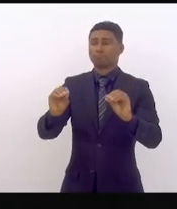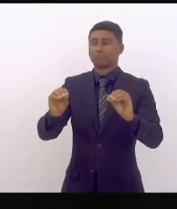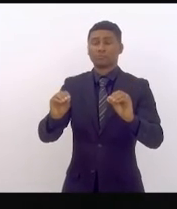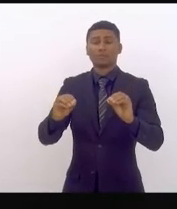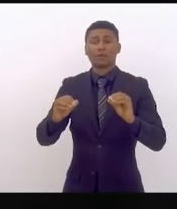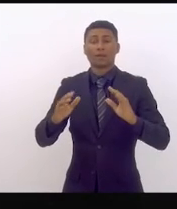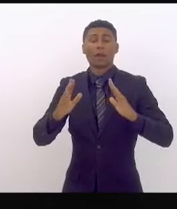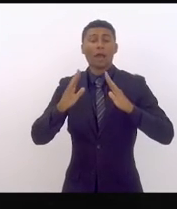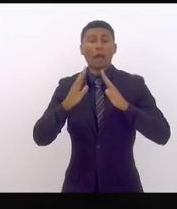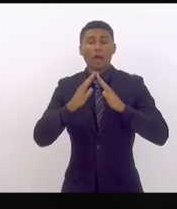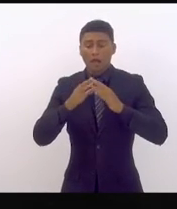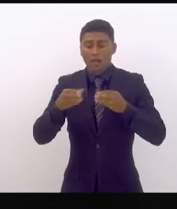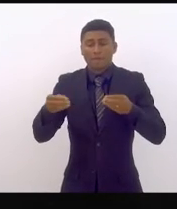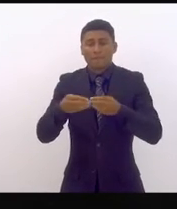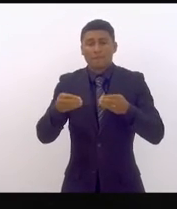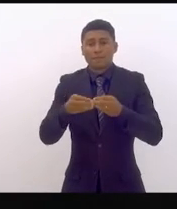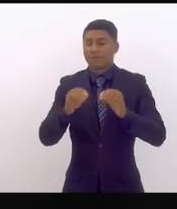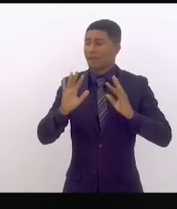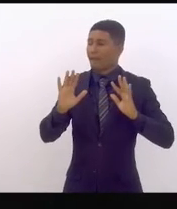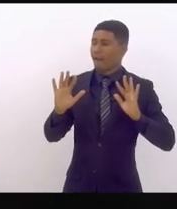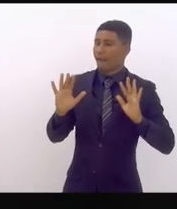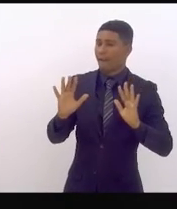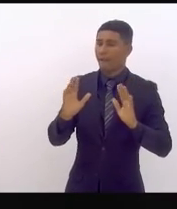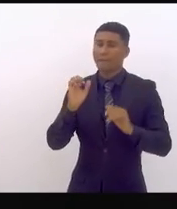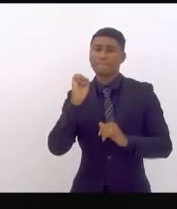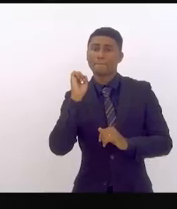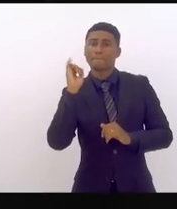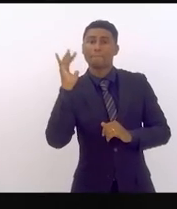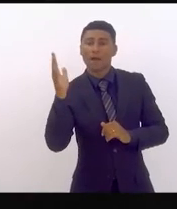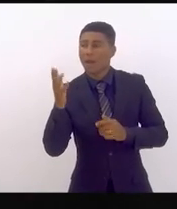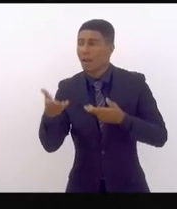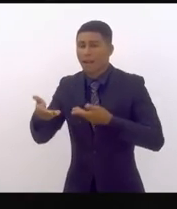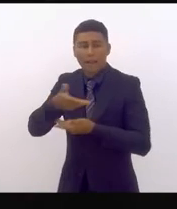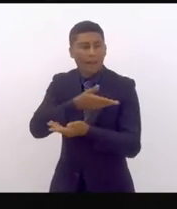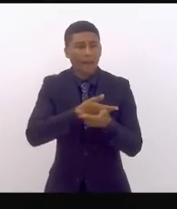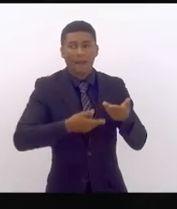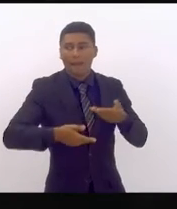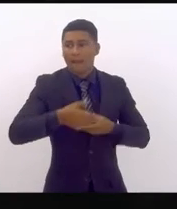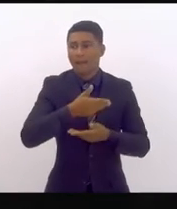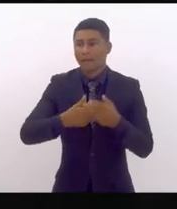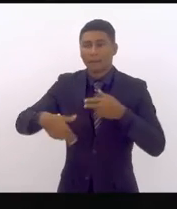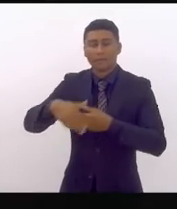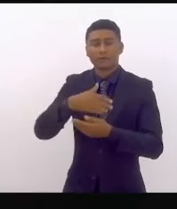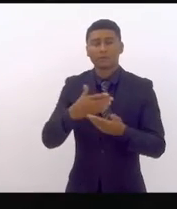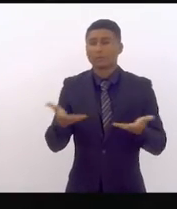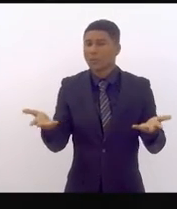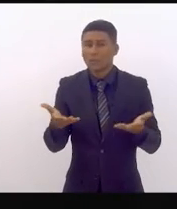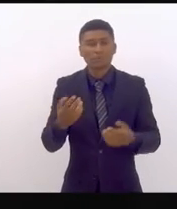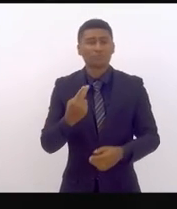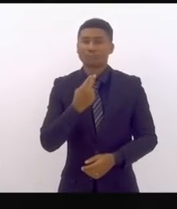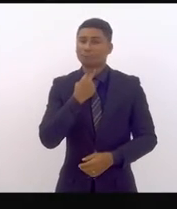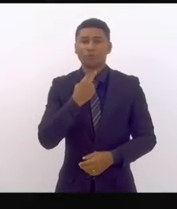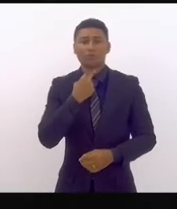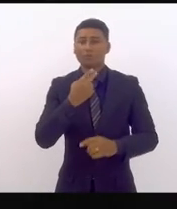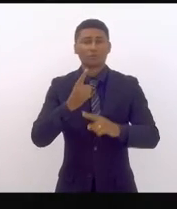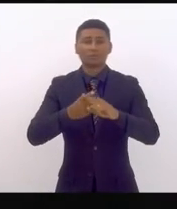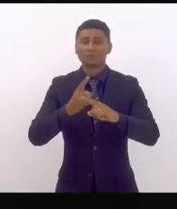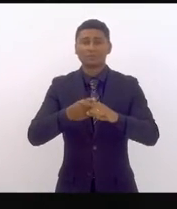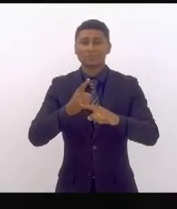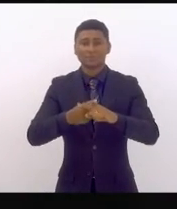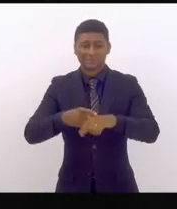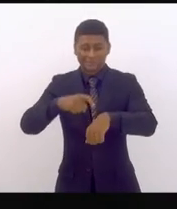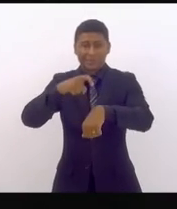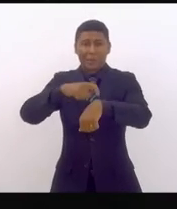até duas três quatro horas da manhã hoje não podemos mais é desfrutar dessa cultura porque a qualquer hora